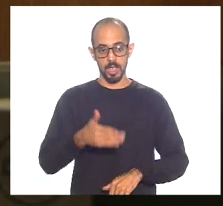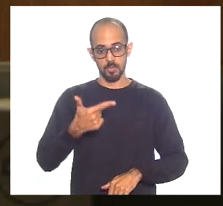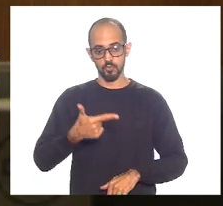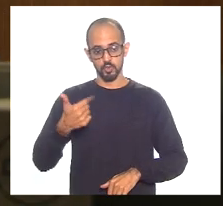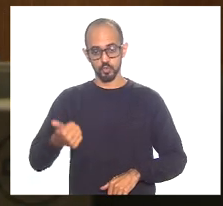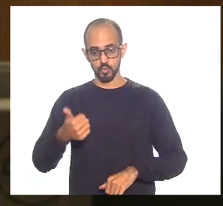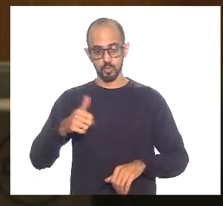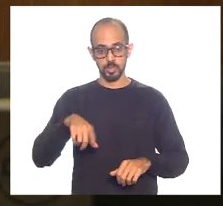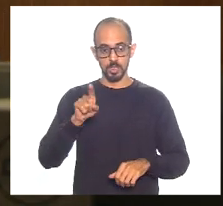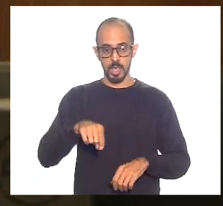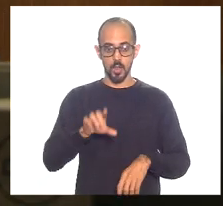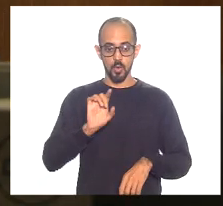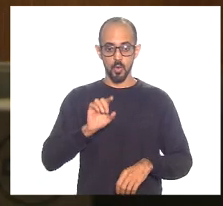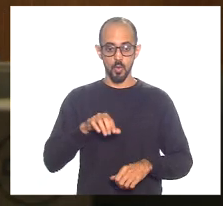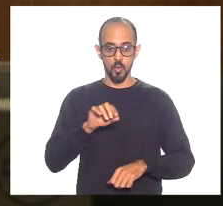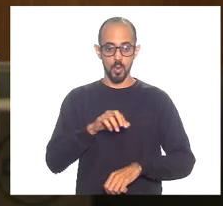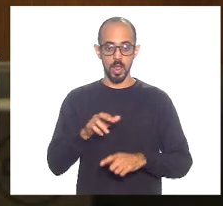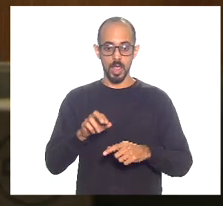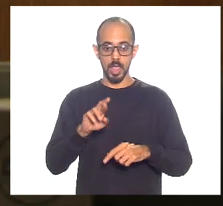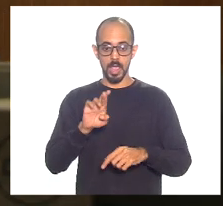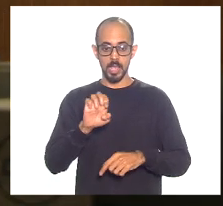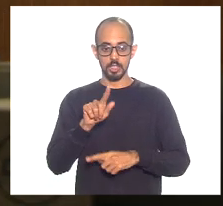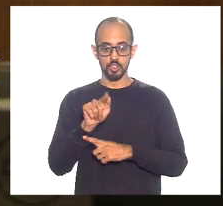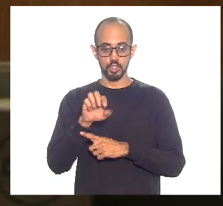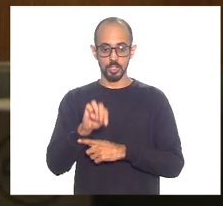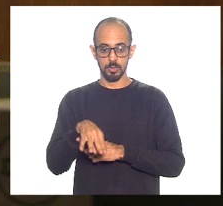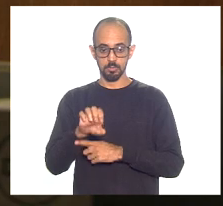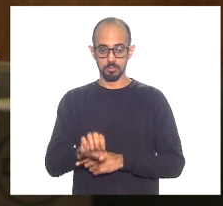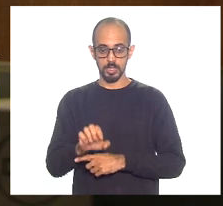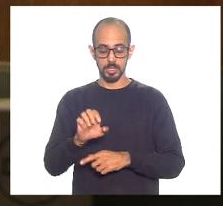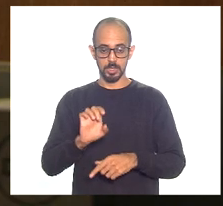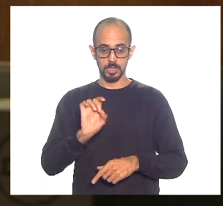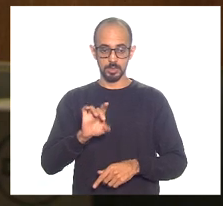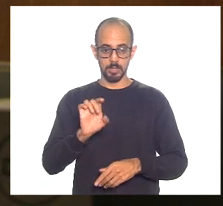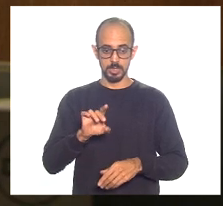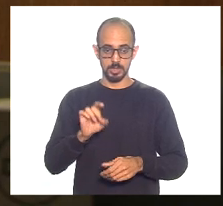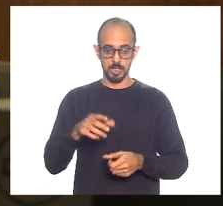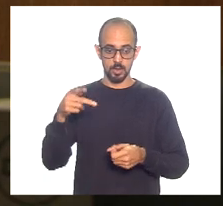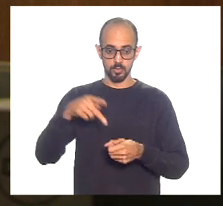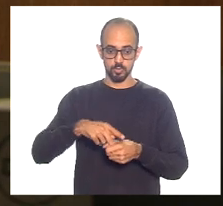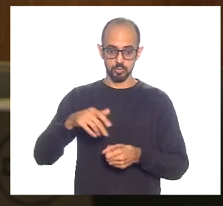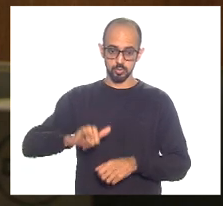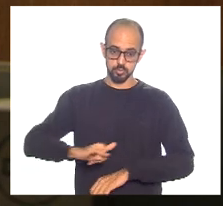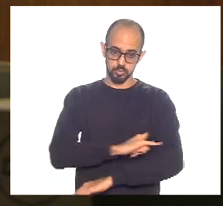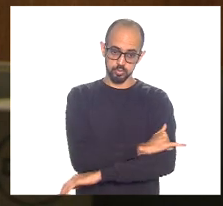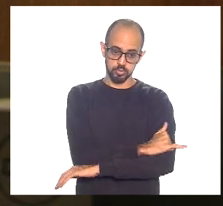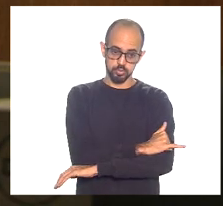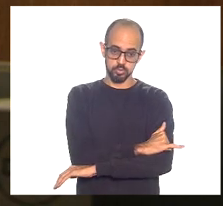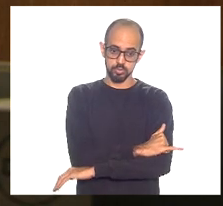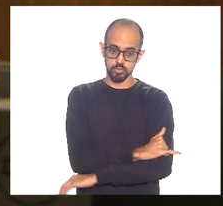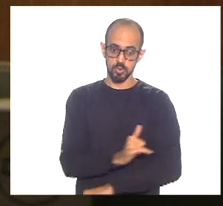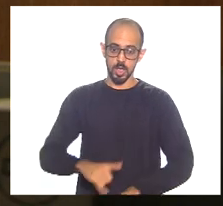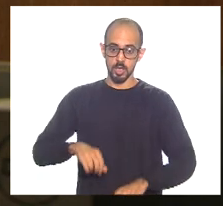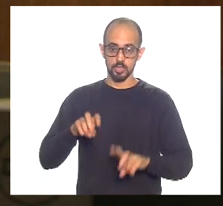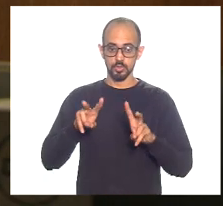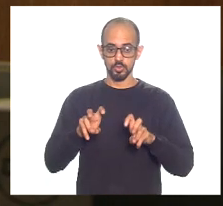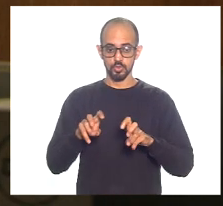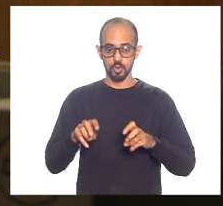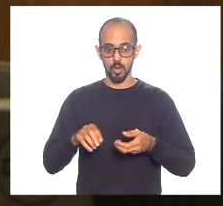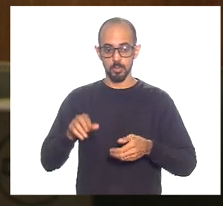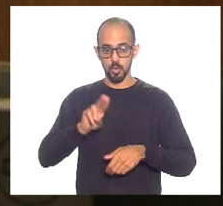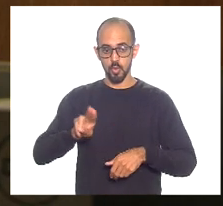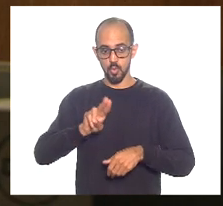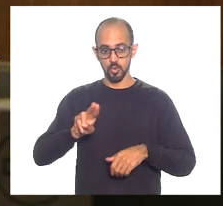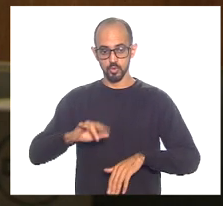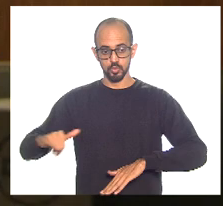tributário especial para as operações de saída interna de querosene da aviação, que havia promovidos por distribuidores de combustível com destino ao consumo de empresas de transporte aéreo